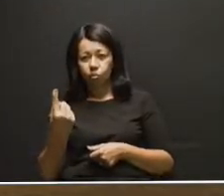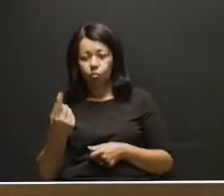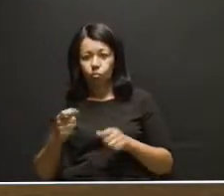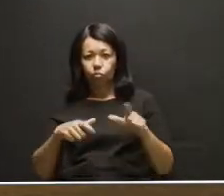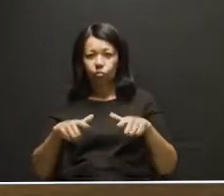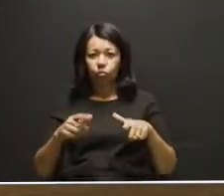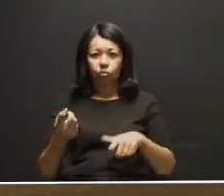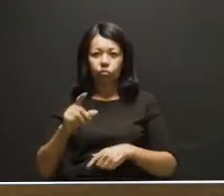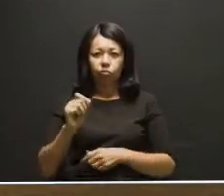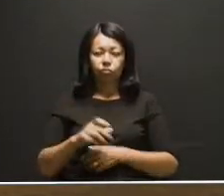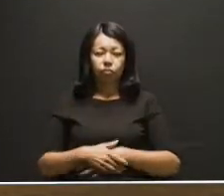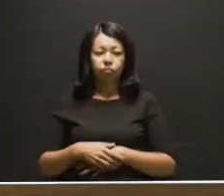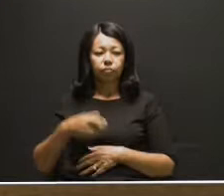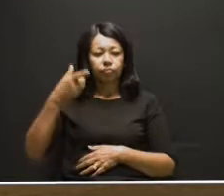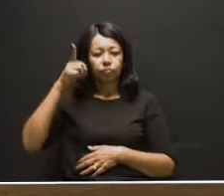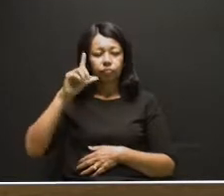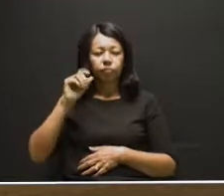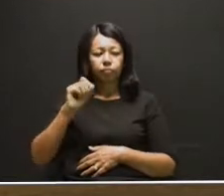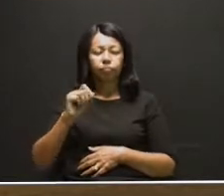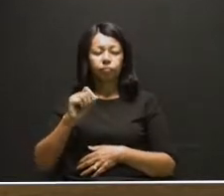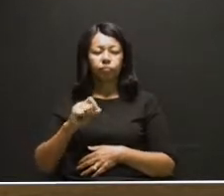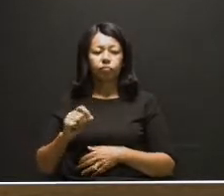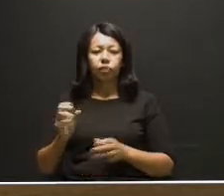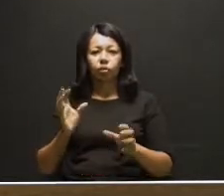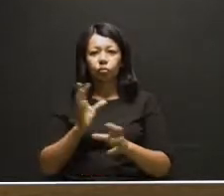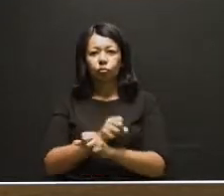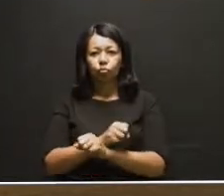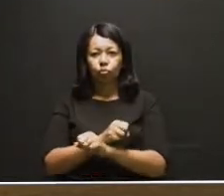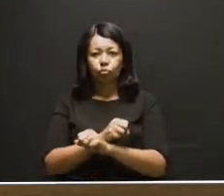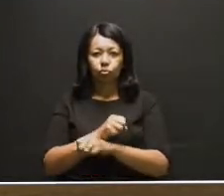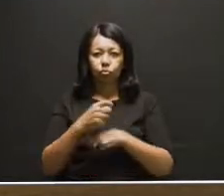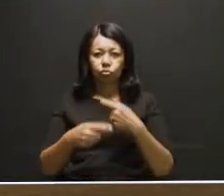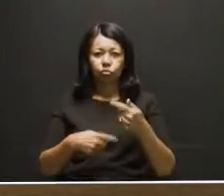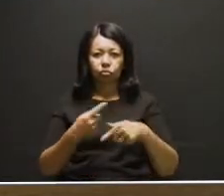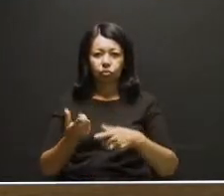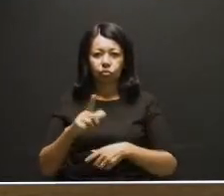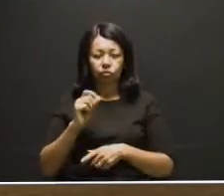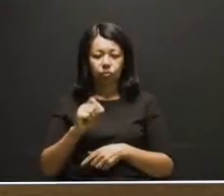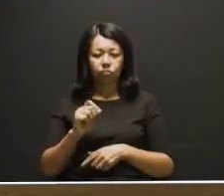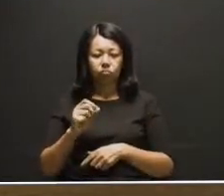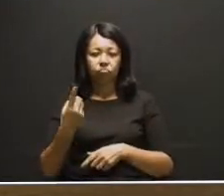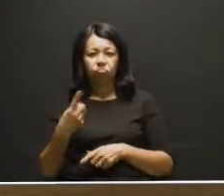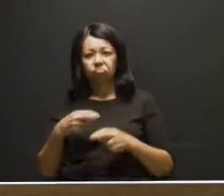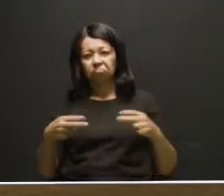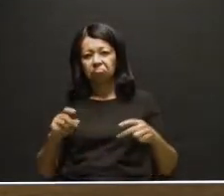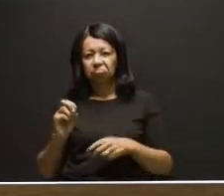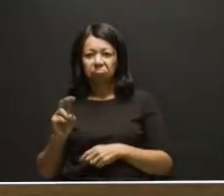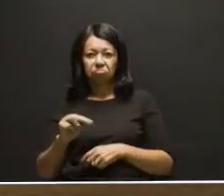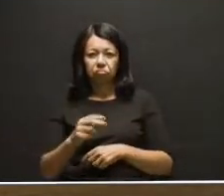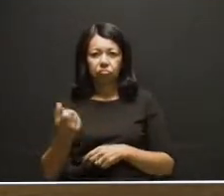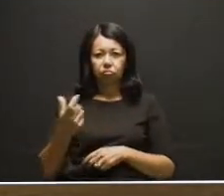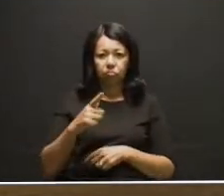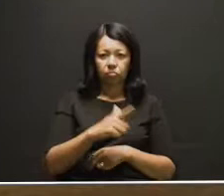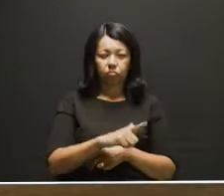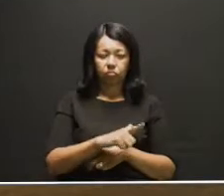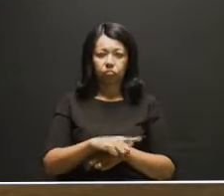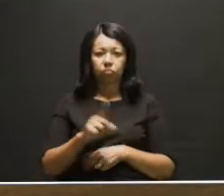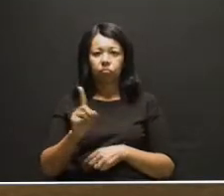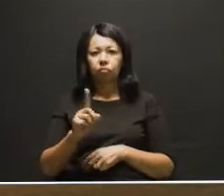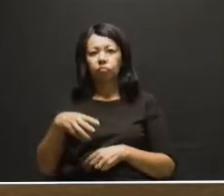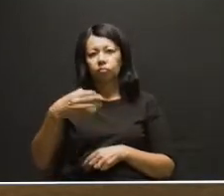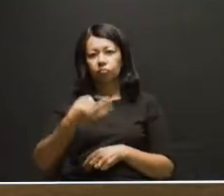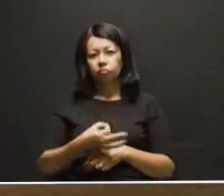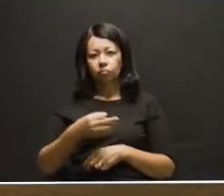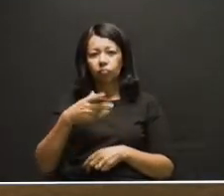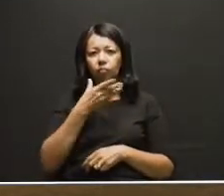porque quando eu falei de repente ficar acumulando e depois não resolve nem uma coisa nem outra afinal daí não é justo eo prefeito